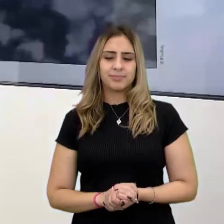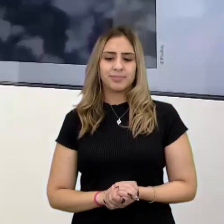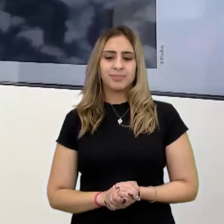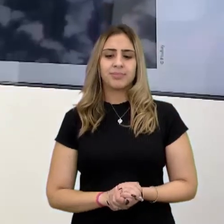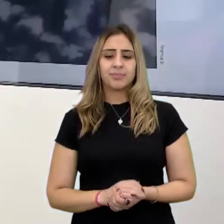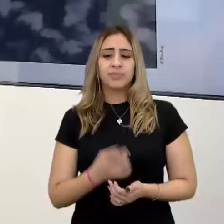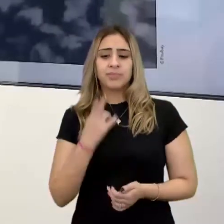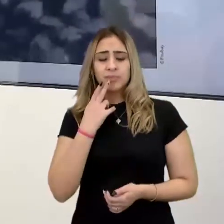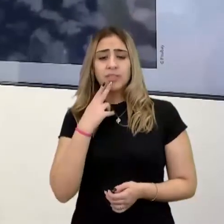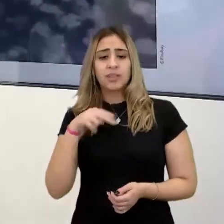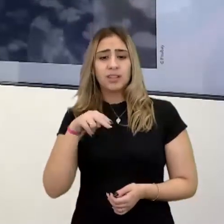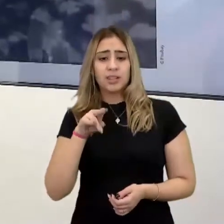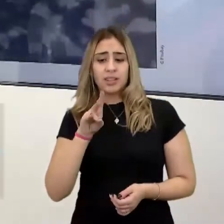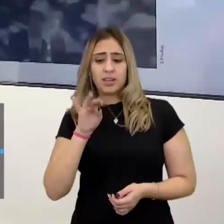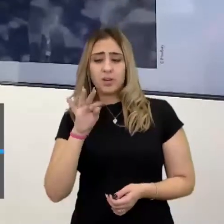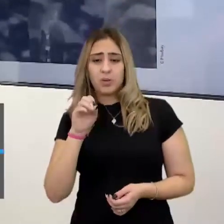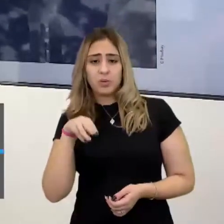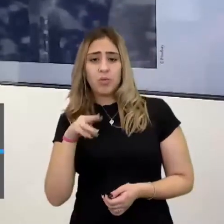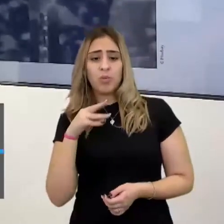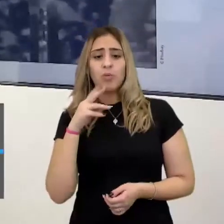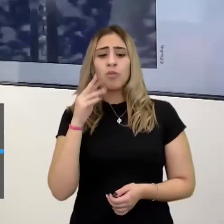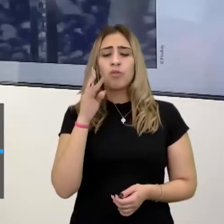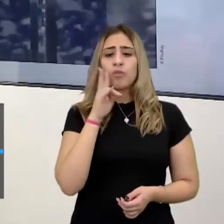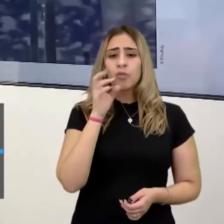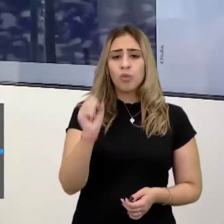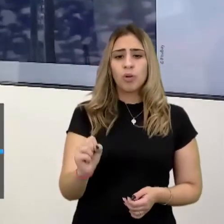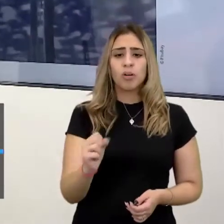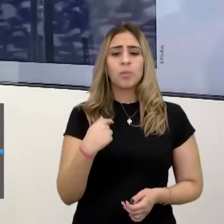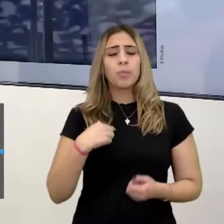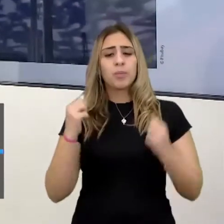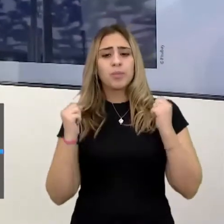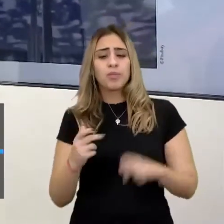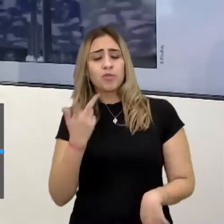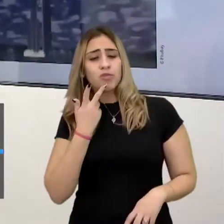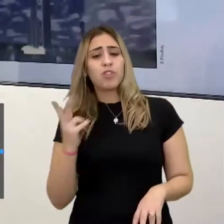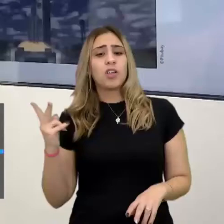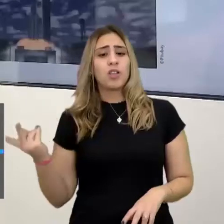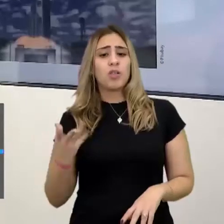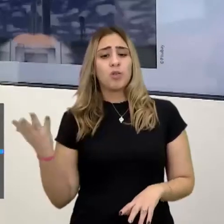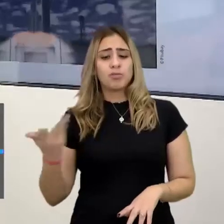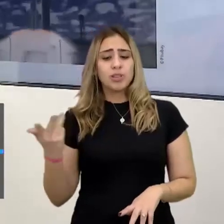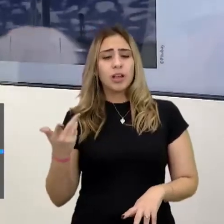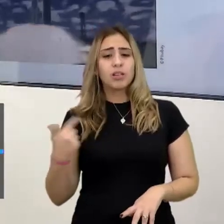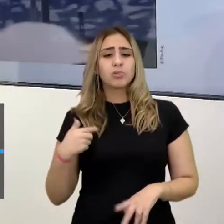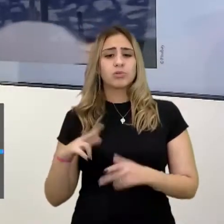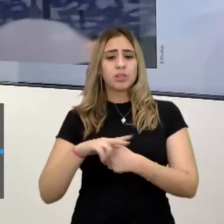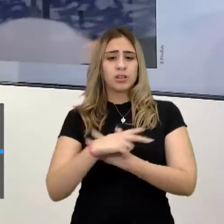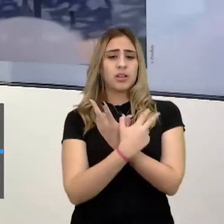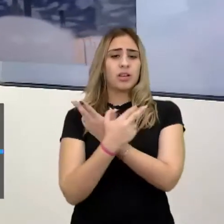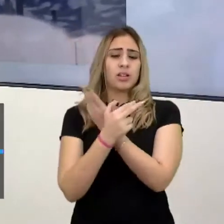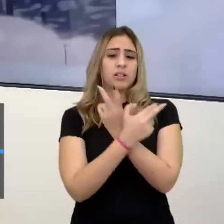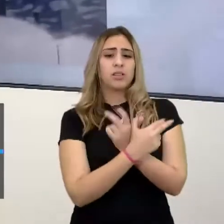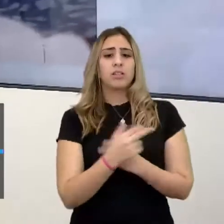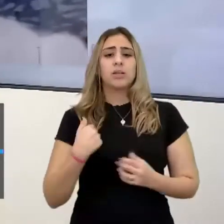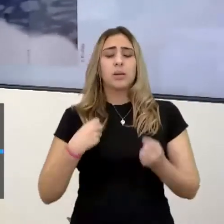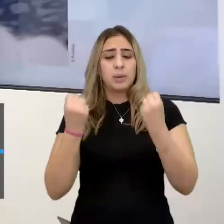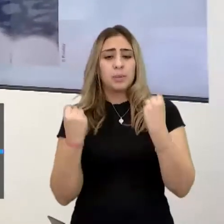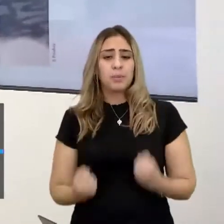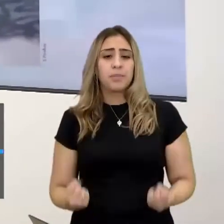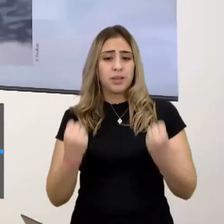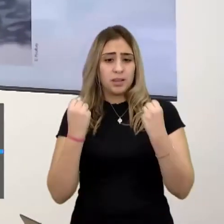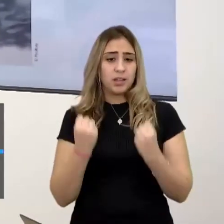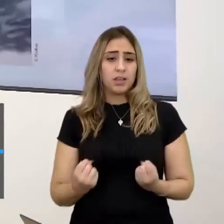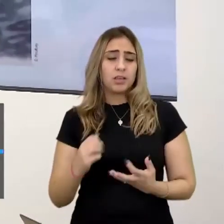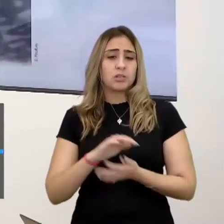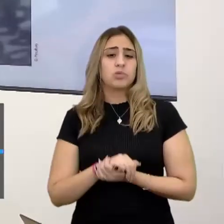lei de Newton, podemos falar de força, podemos falar de velocidade do satélite, força, peso de um